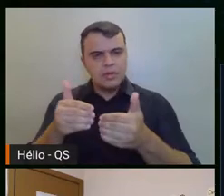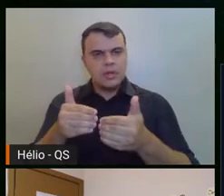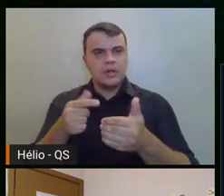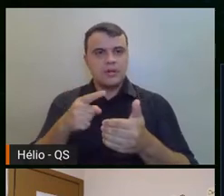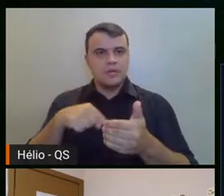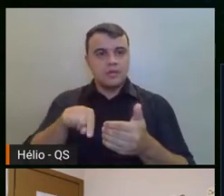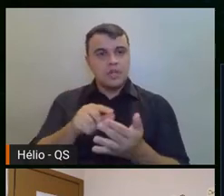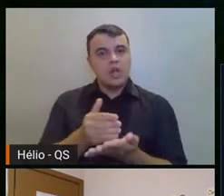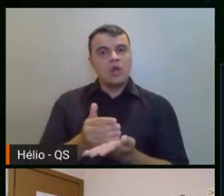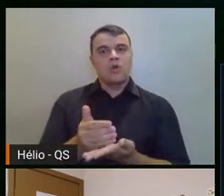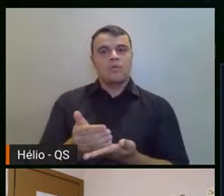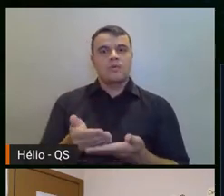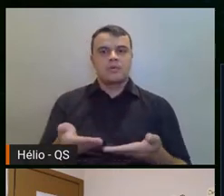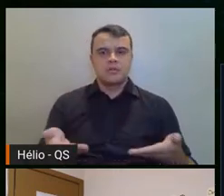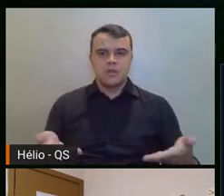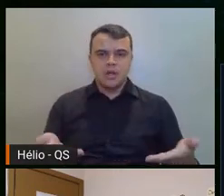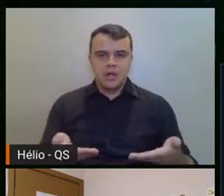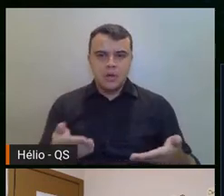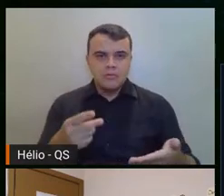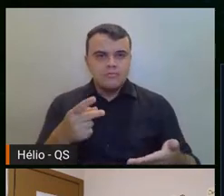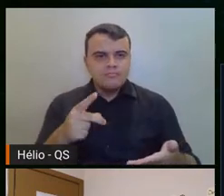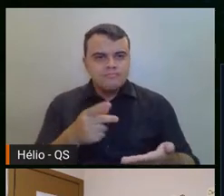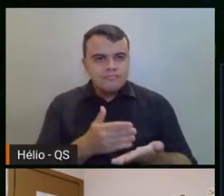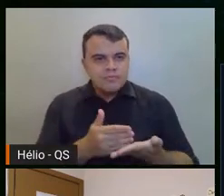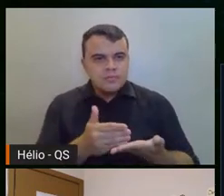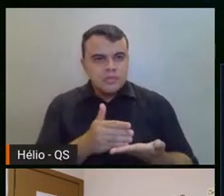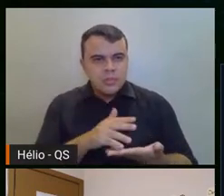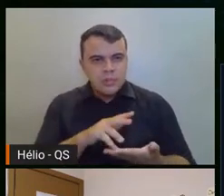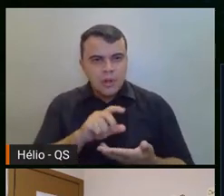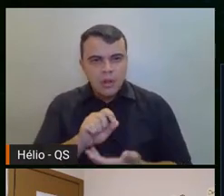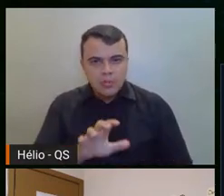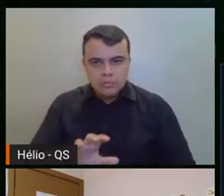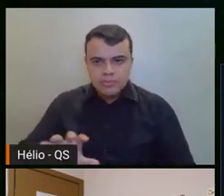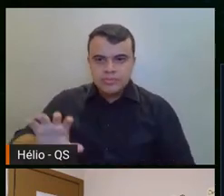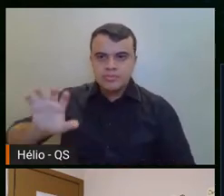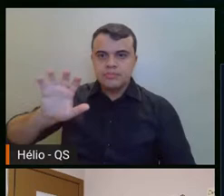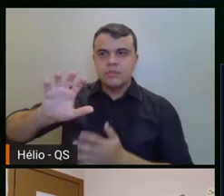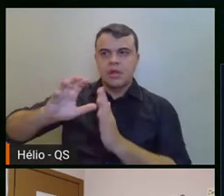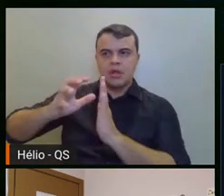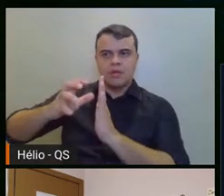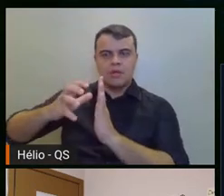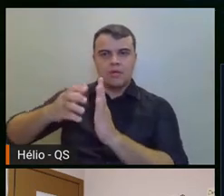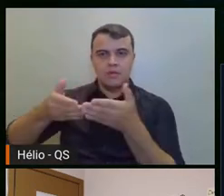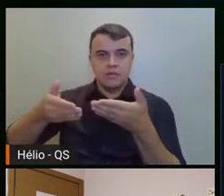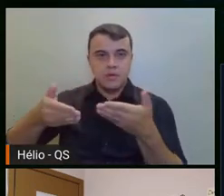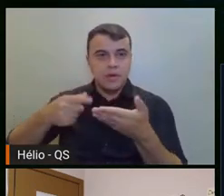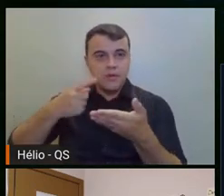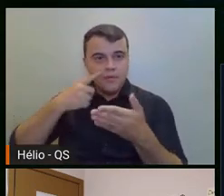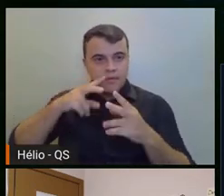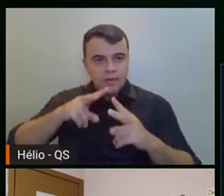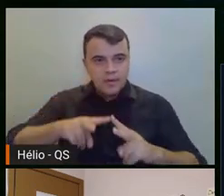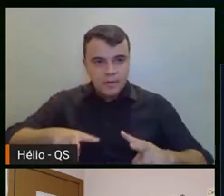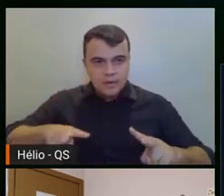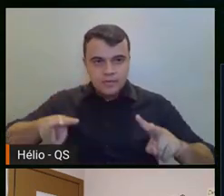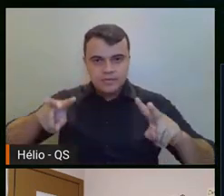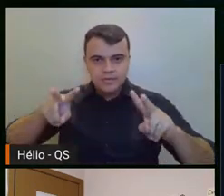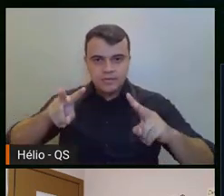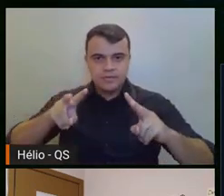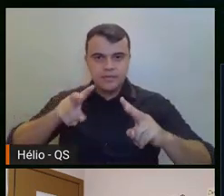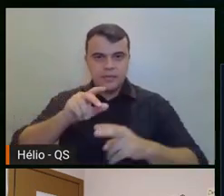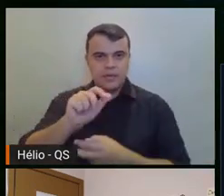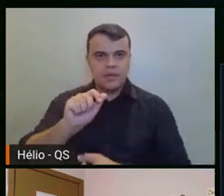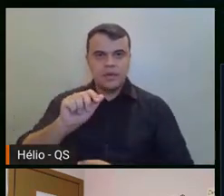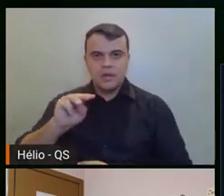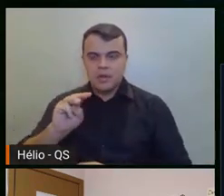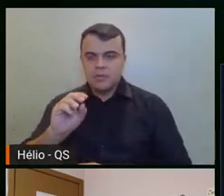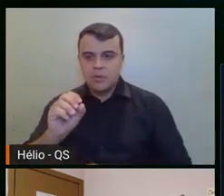você começar ali a colocar o seu pé Ali no mundo das nuvens vamos dizer assim né A gente vai ver mais dali do aws né